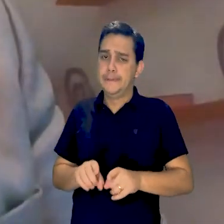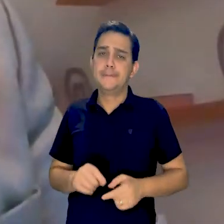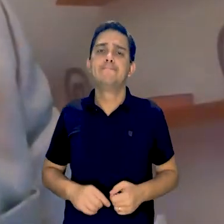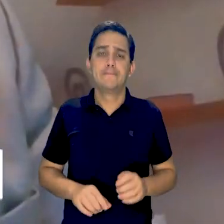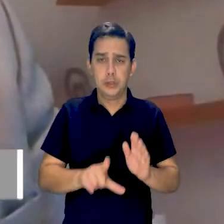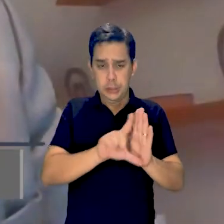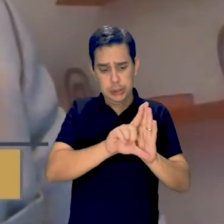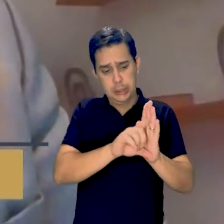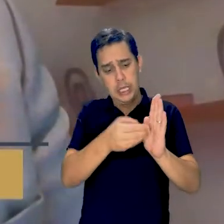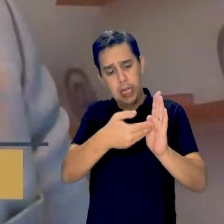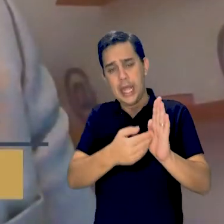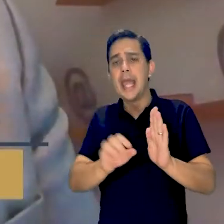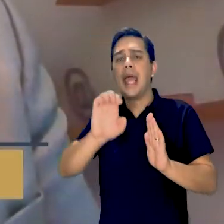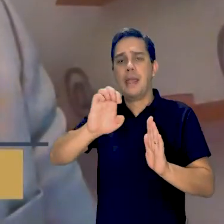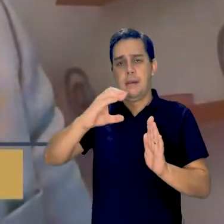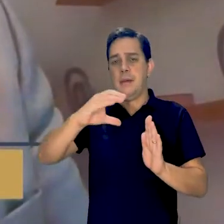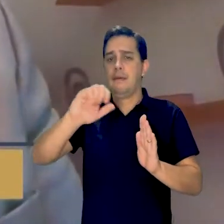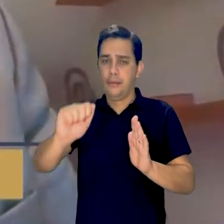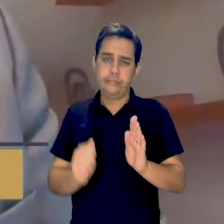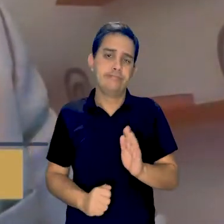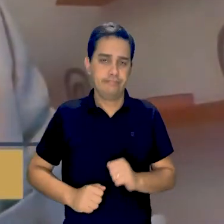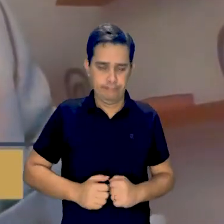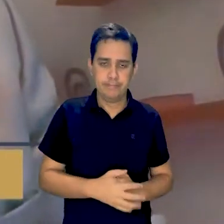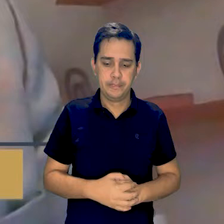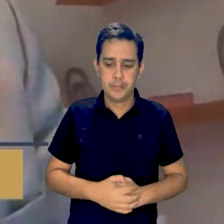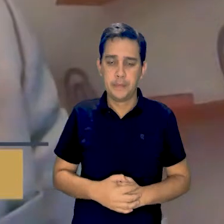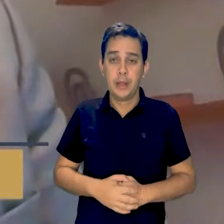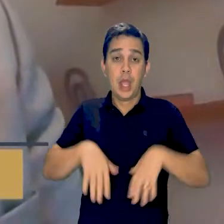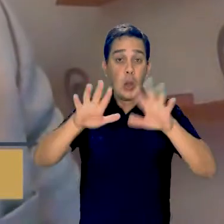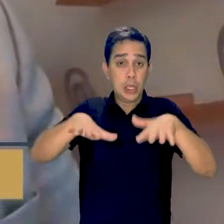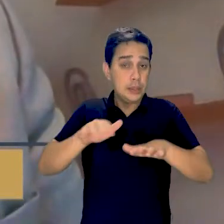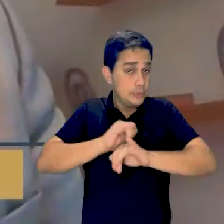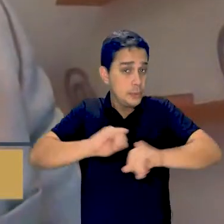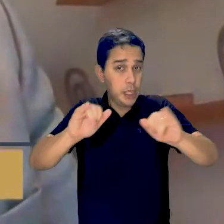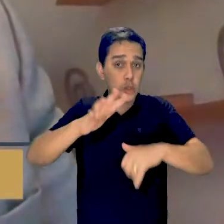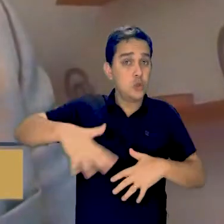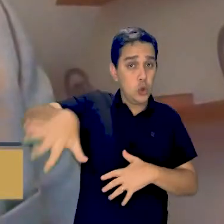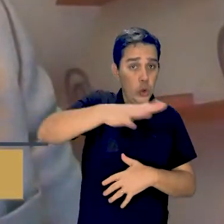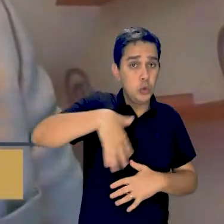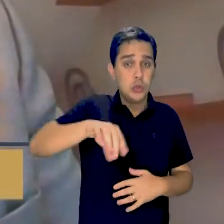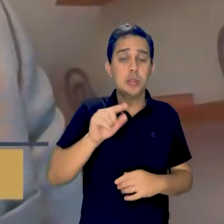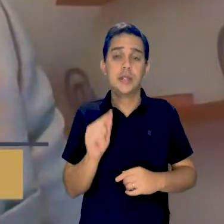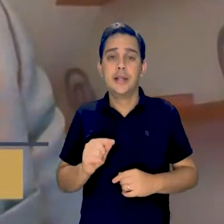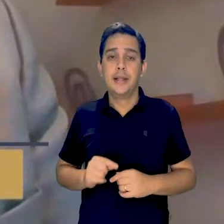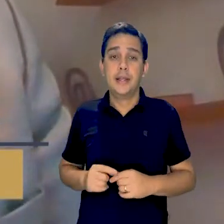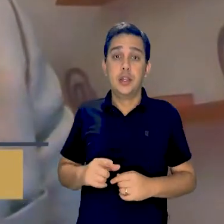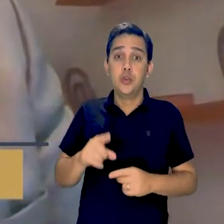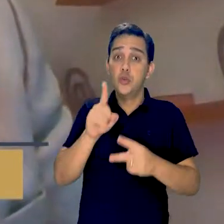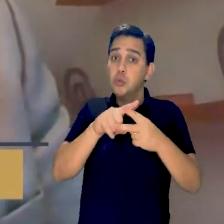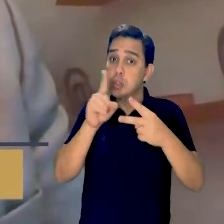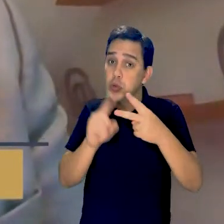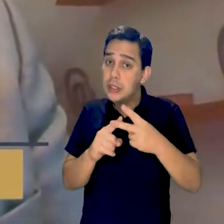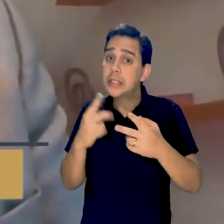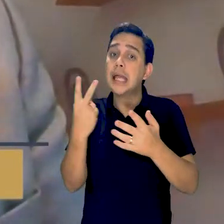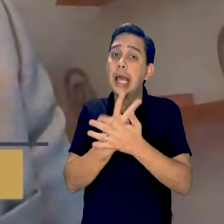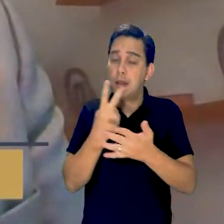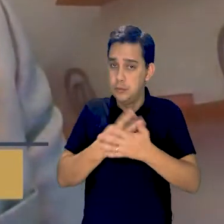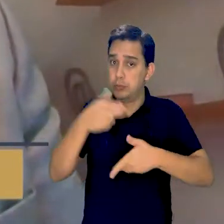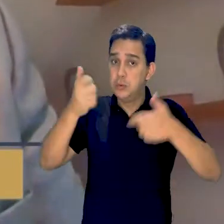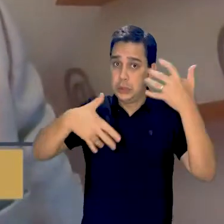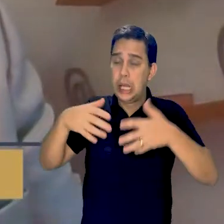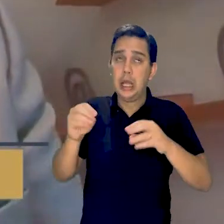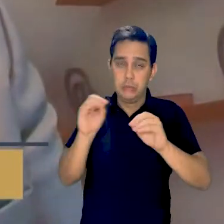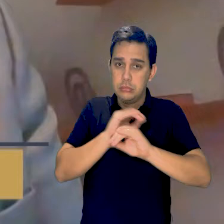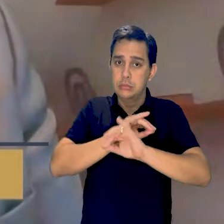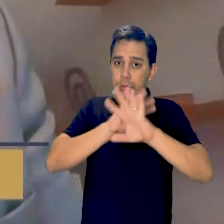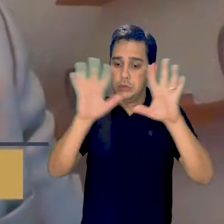importante esclarecer ao grande público que aqui nós temos duas condutas que são, de